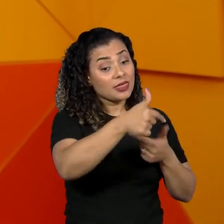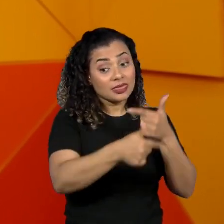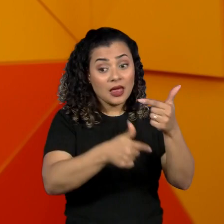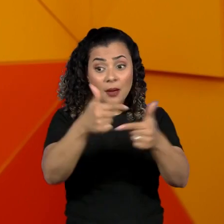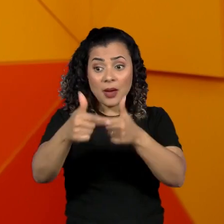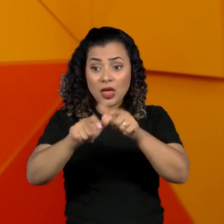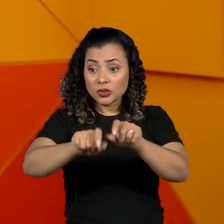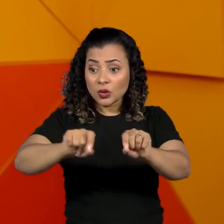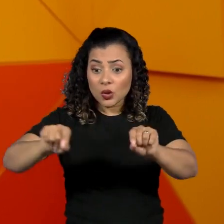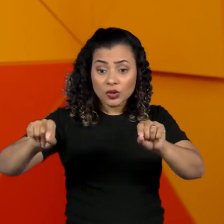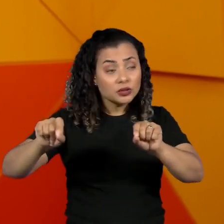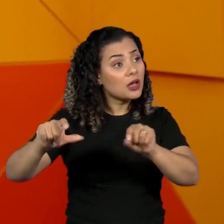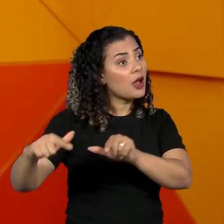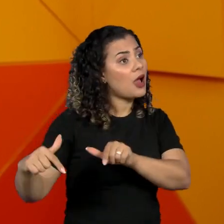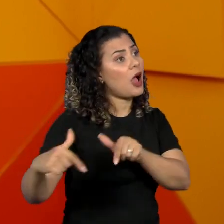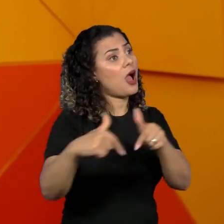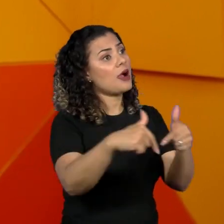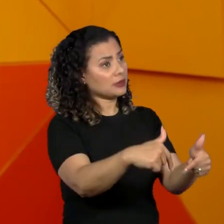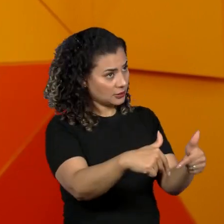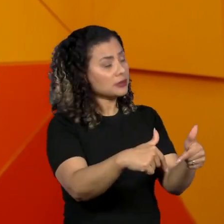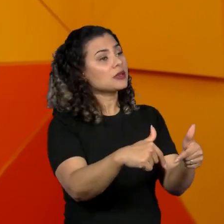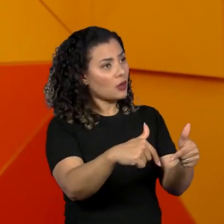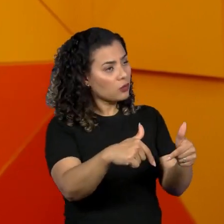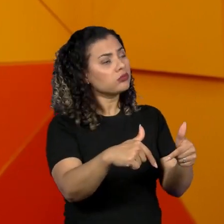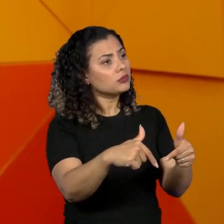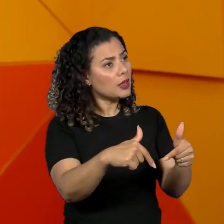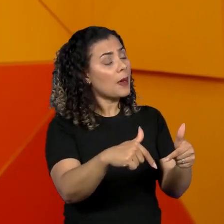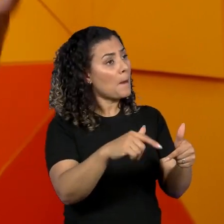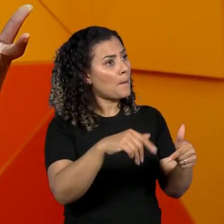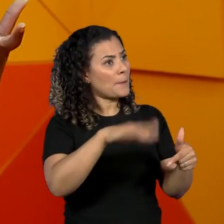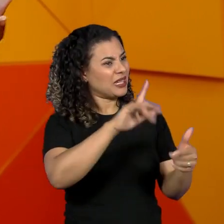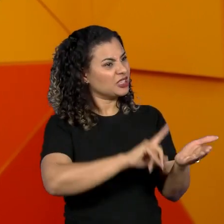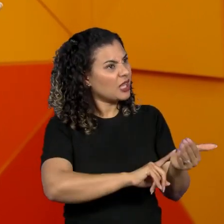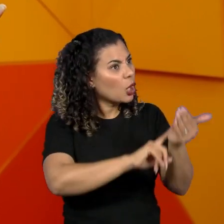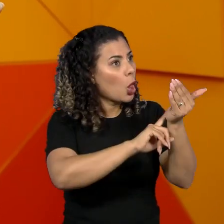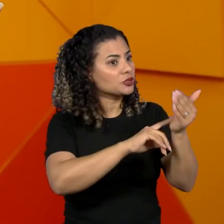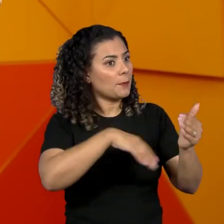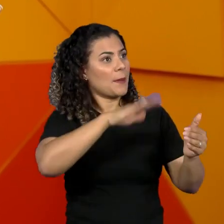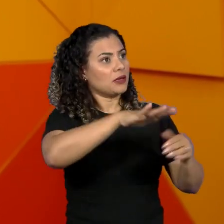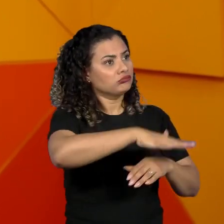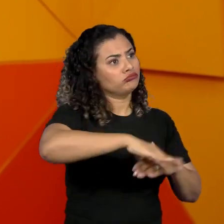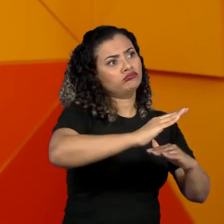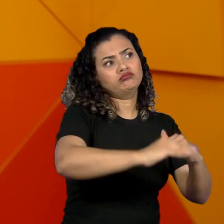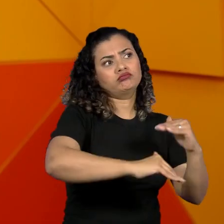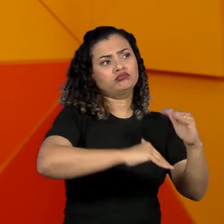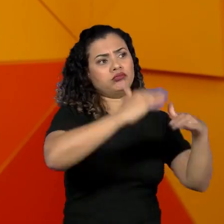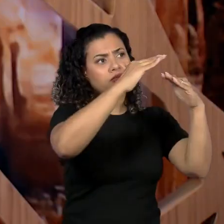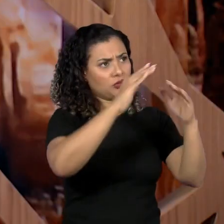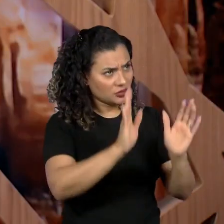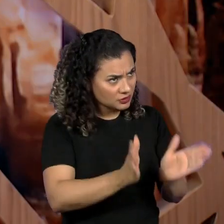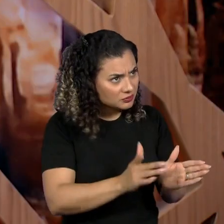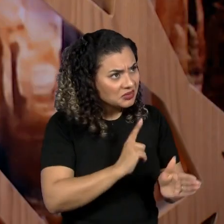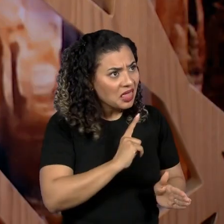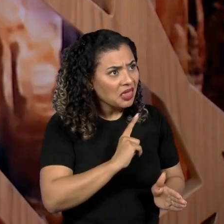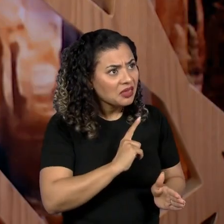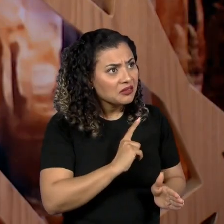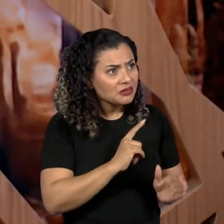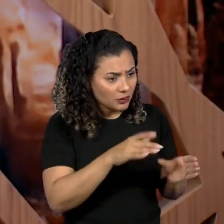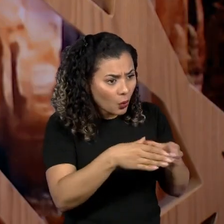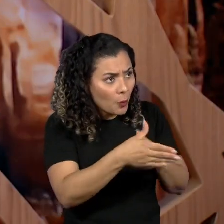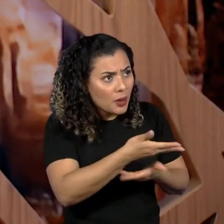estão executando funções ainda mais avançadas dentro do mercado de trabalho? Sim,